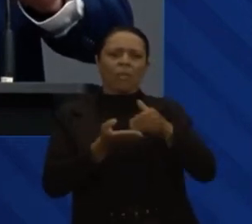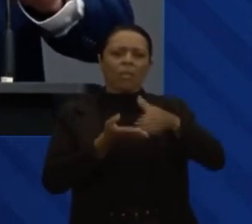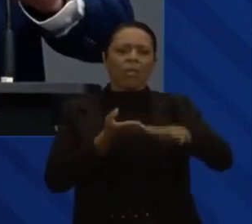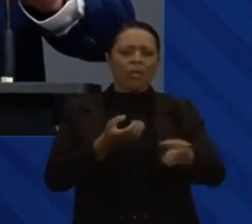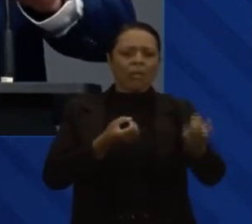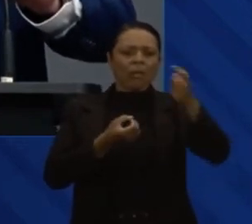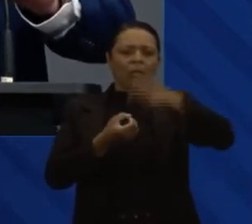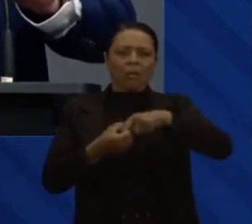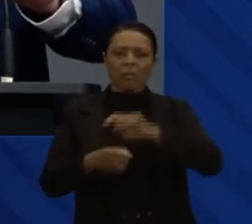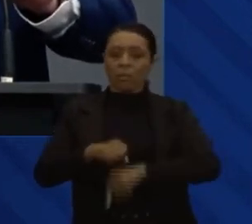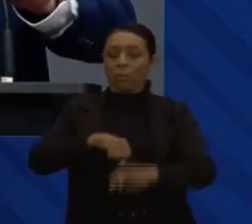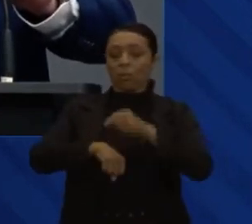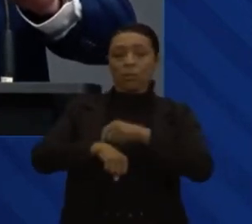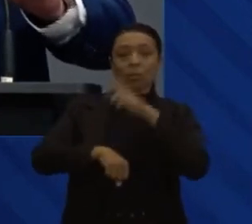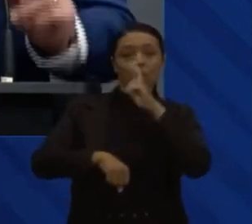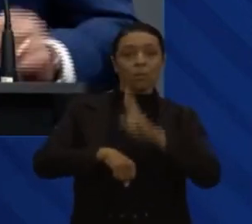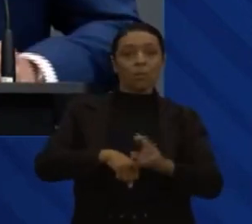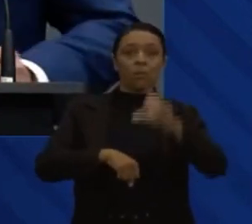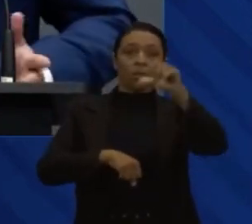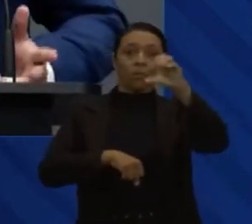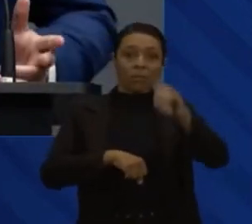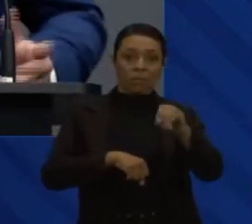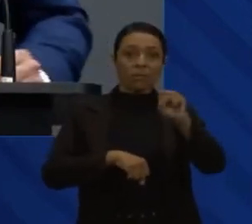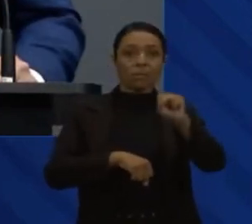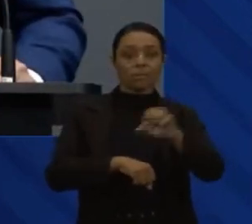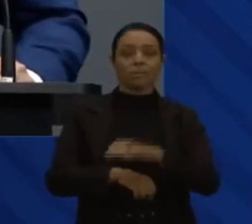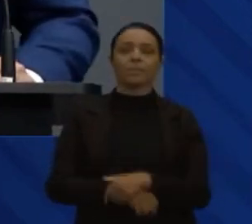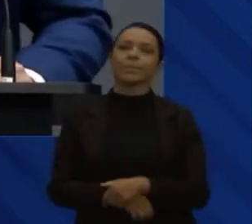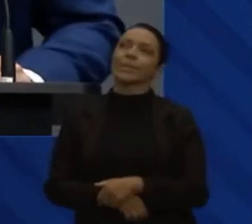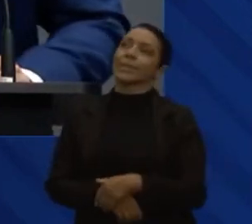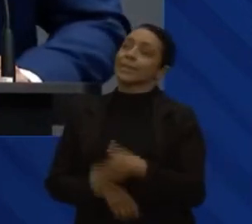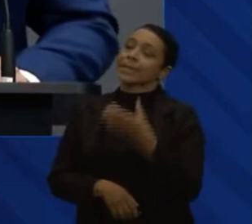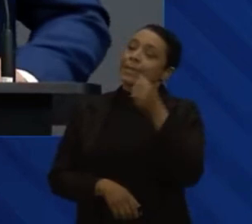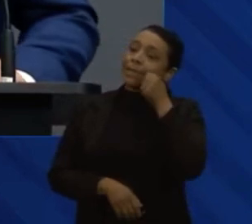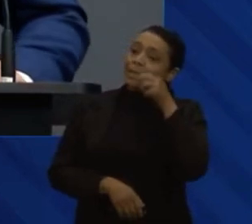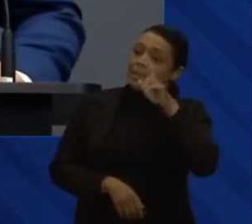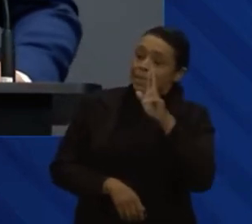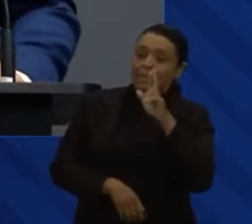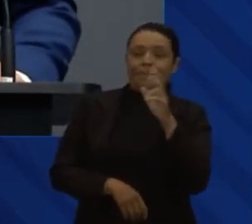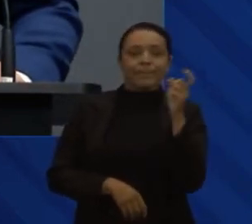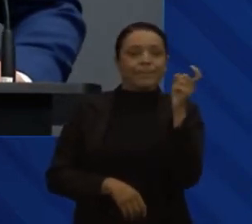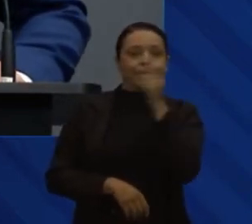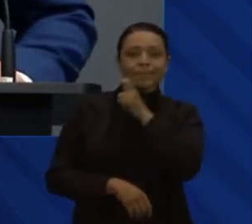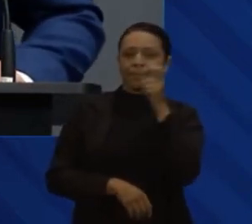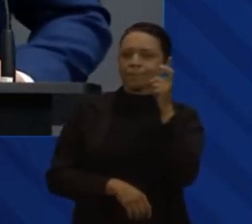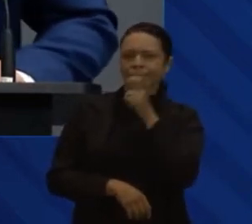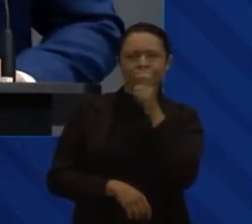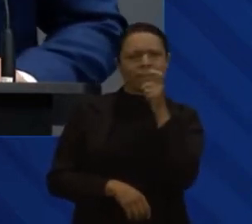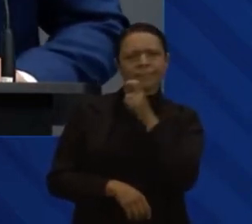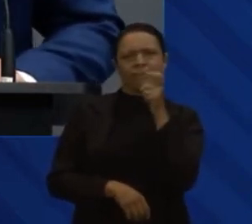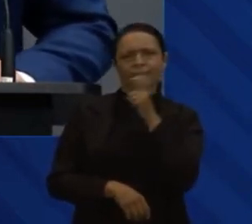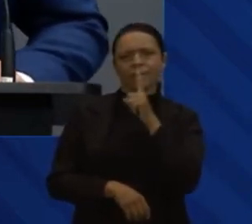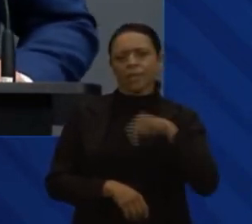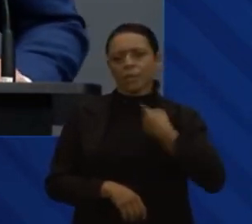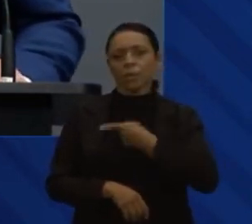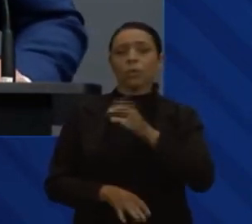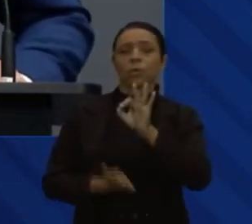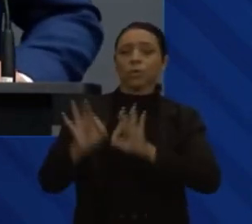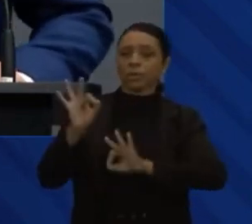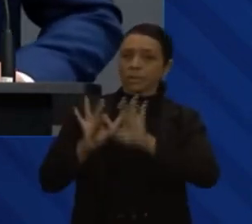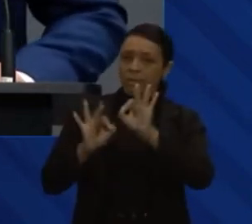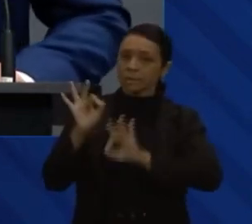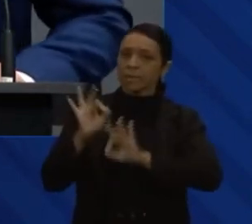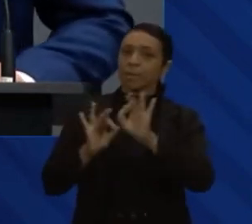André eh isso é um inverdade é um inverdade nós fizemos a rescisão dos contratos